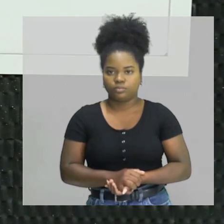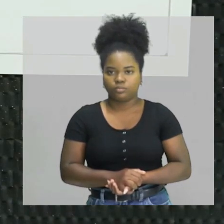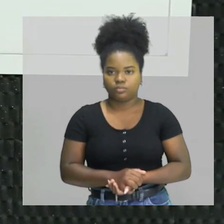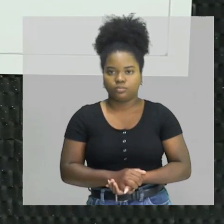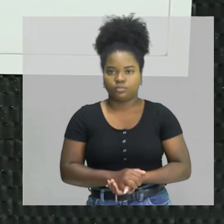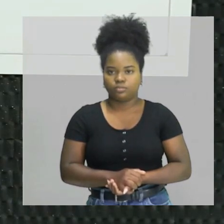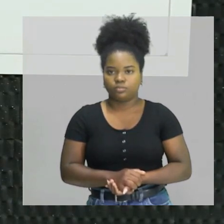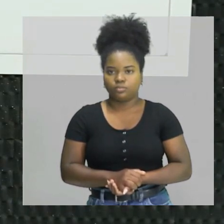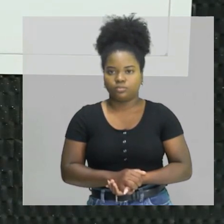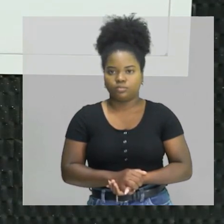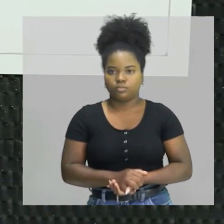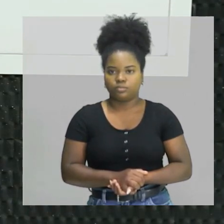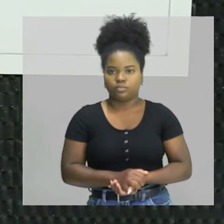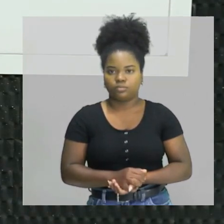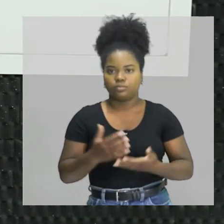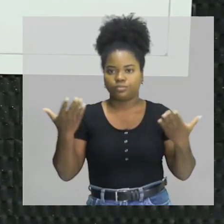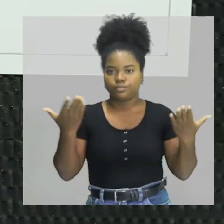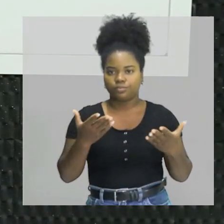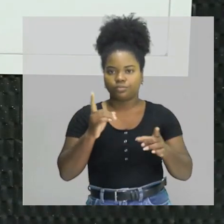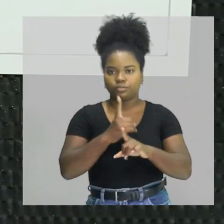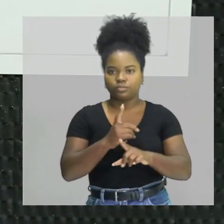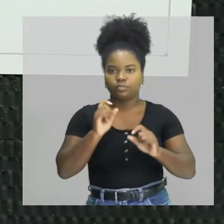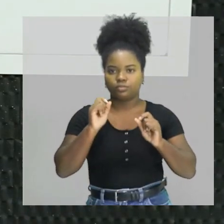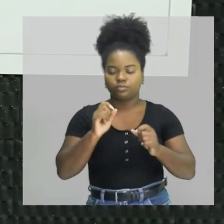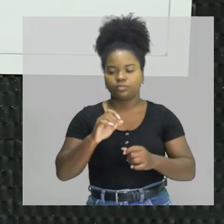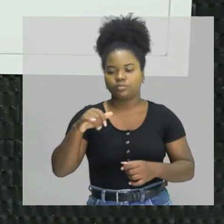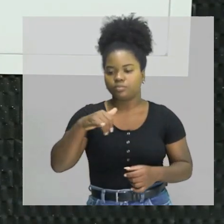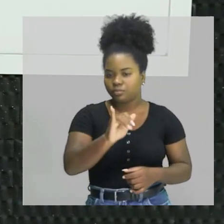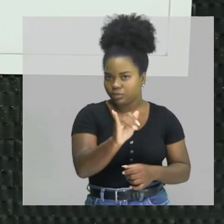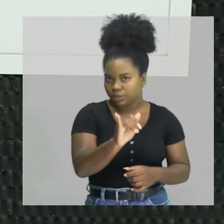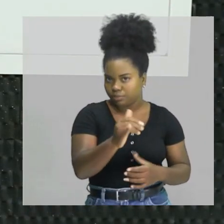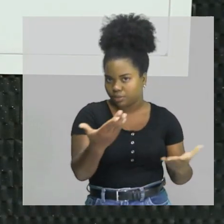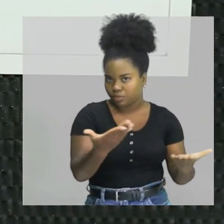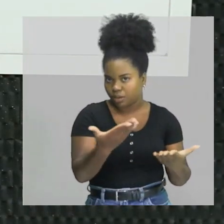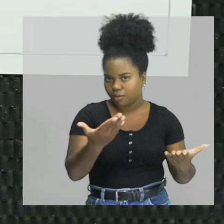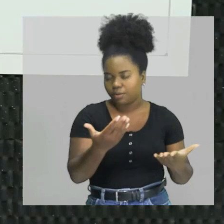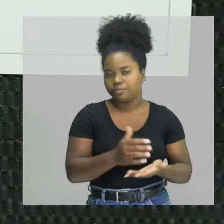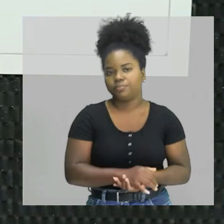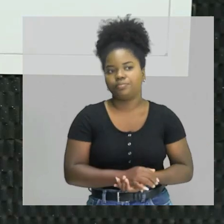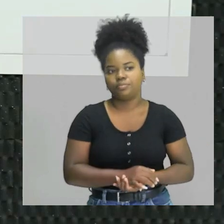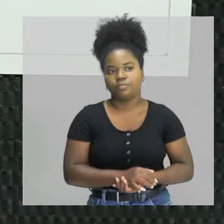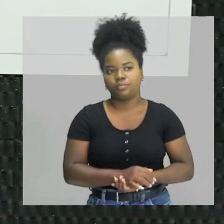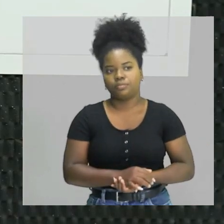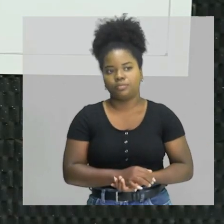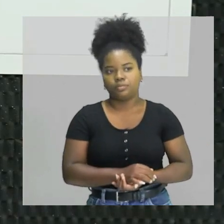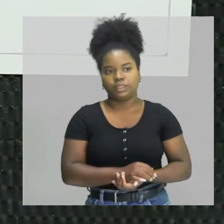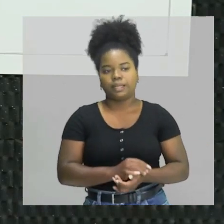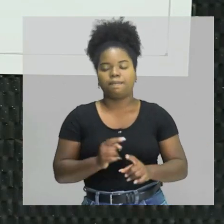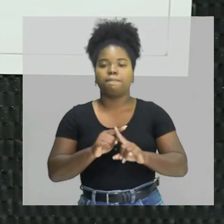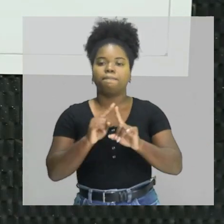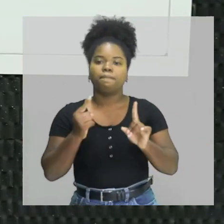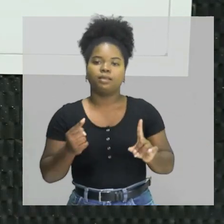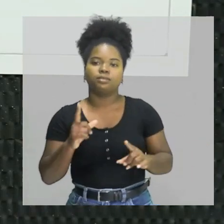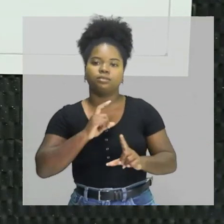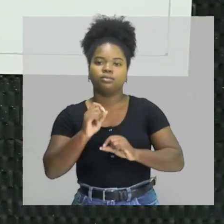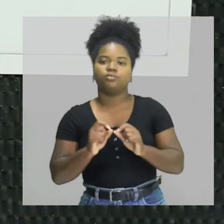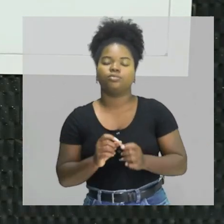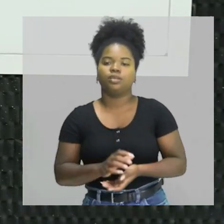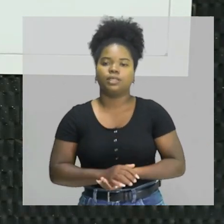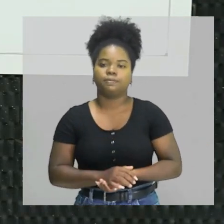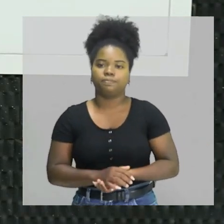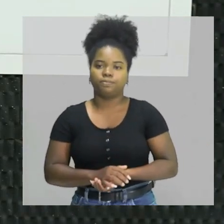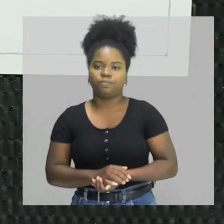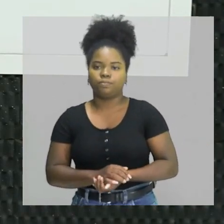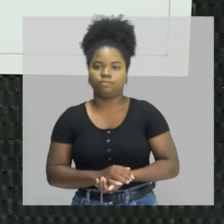Certo? Beleza. Agora a gente vai encontrar o valor de y aqui nesse triângulo de baixo. Só que aqui, turminha, eu tenho